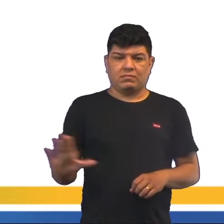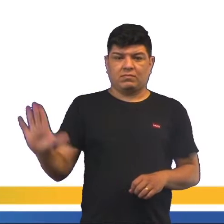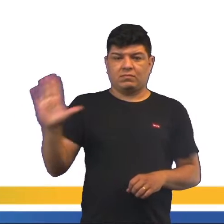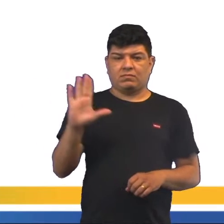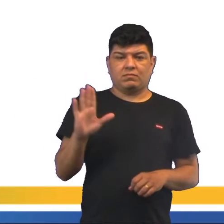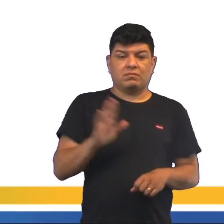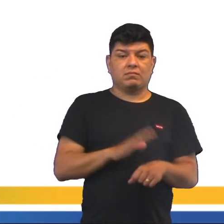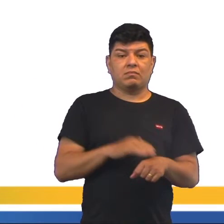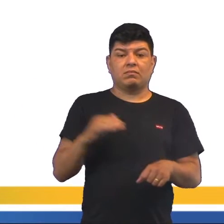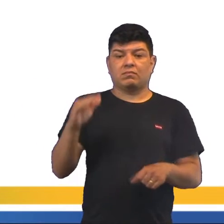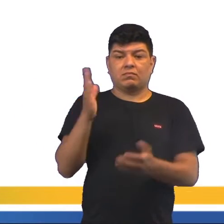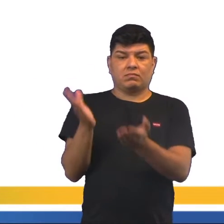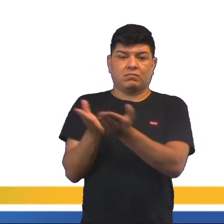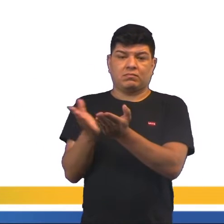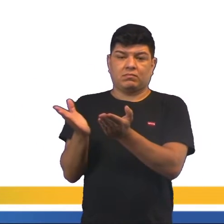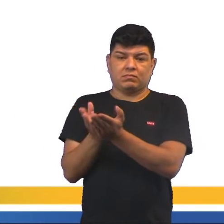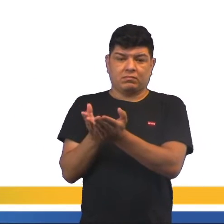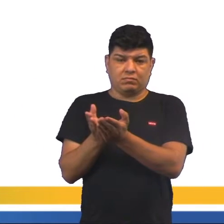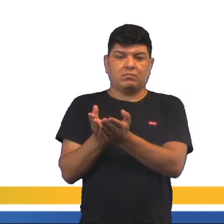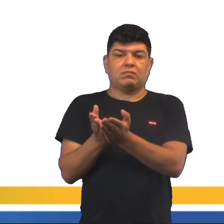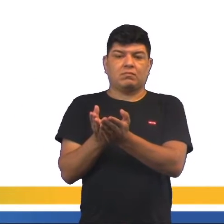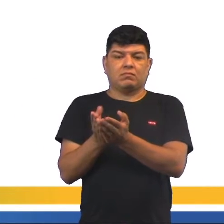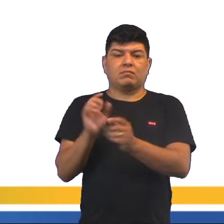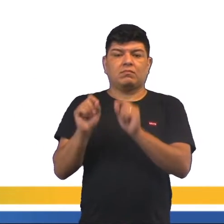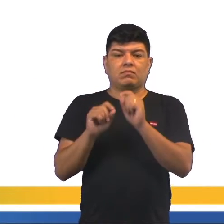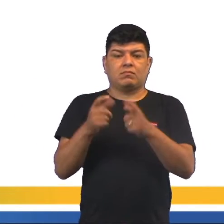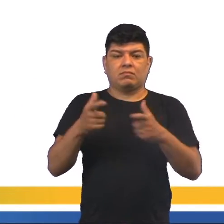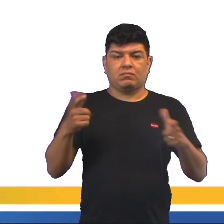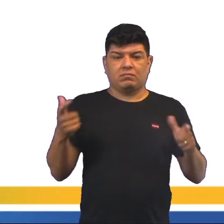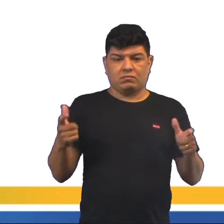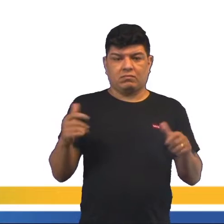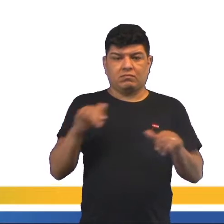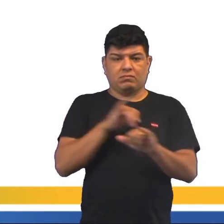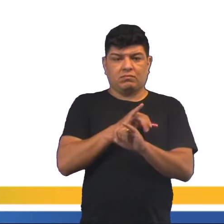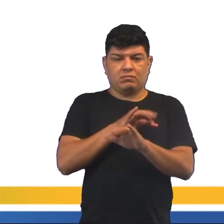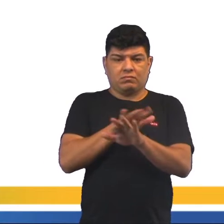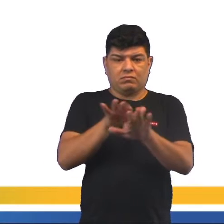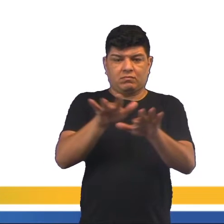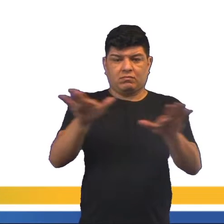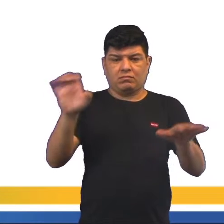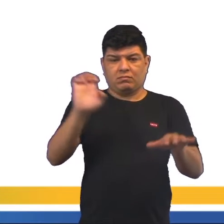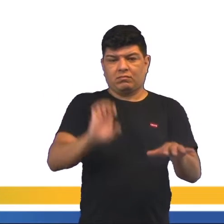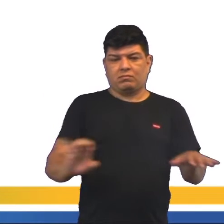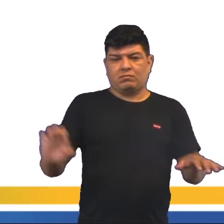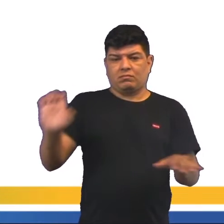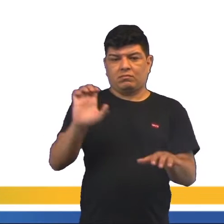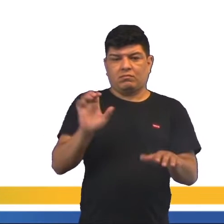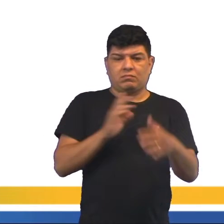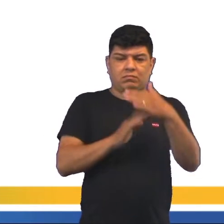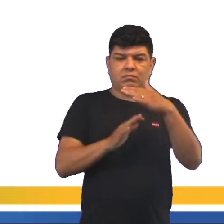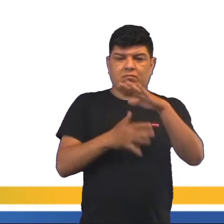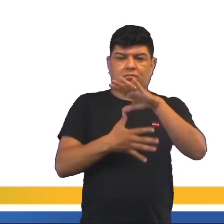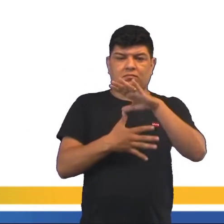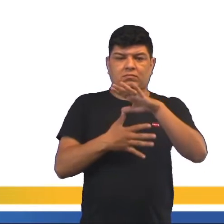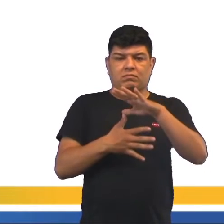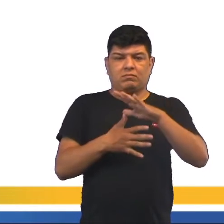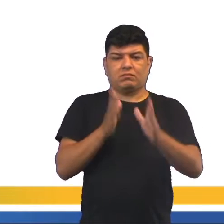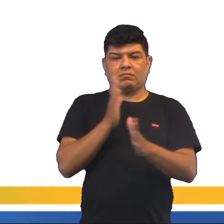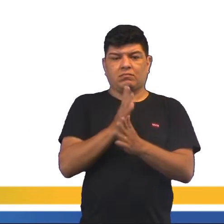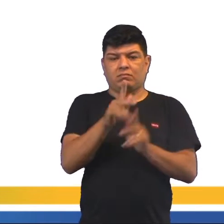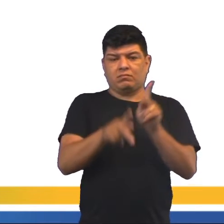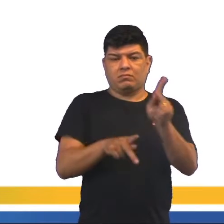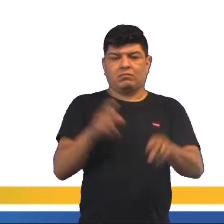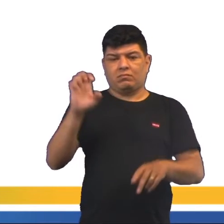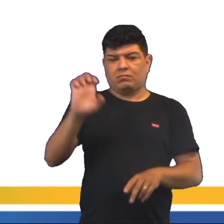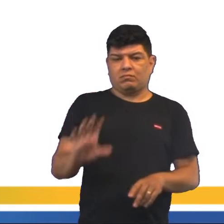Ocidente, que é majoritariamente cristão. O cristianismo foi amplamente difundido dentro da Europa e a colonização das Américas pelos